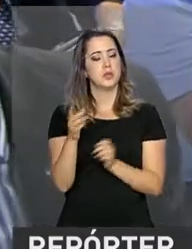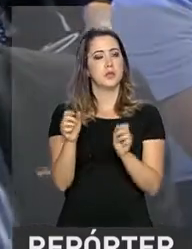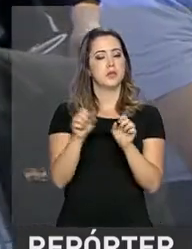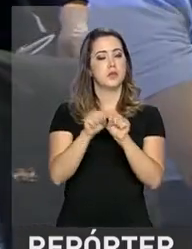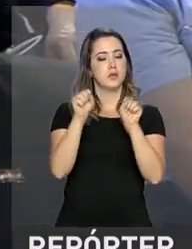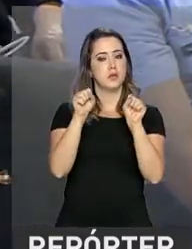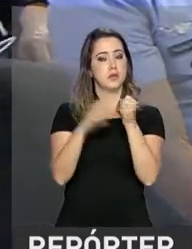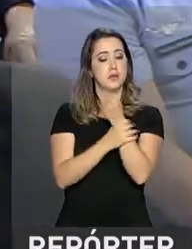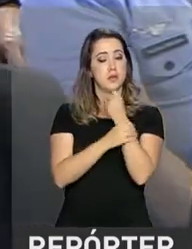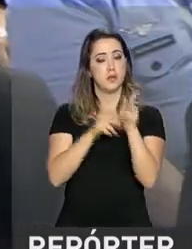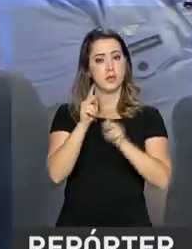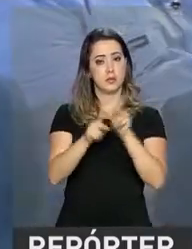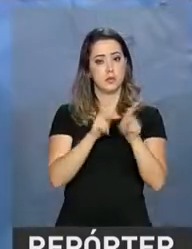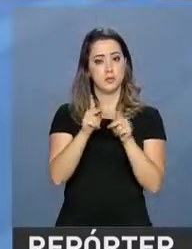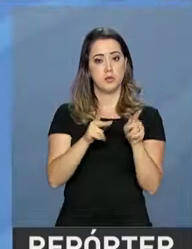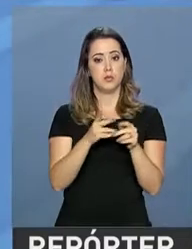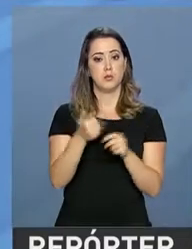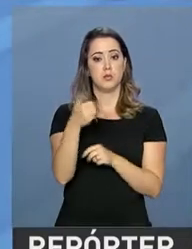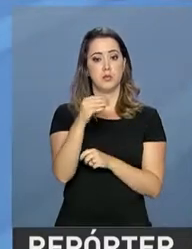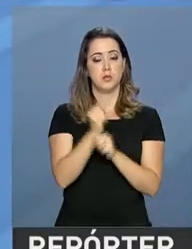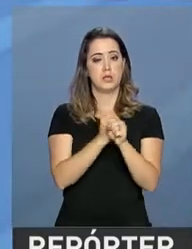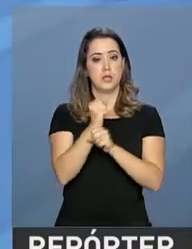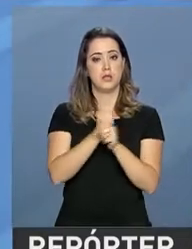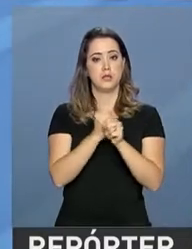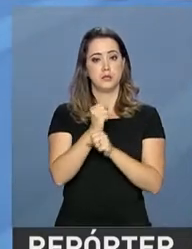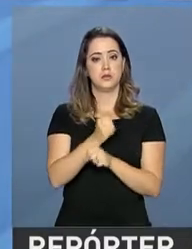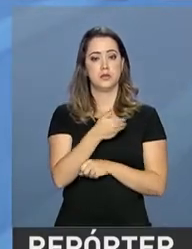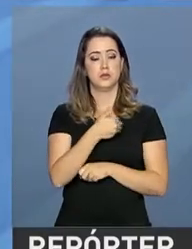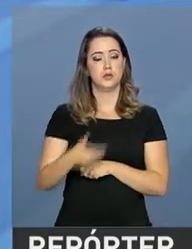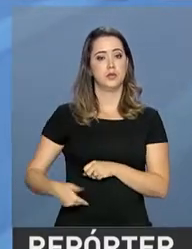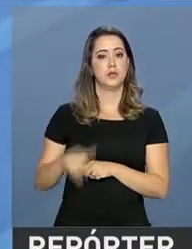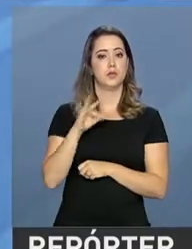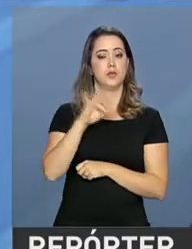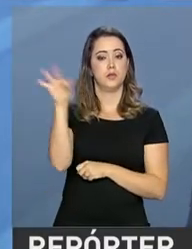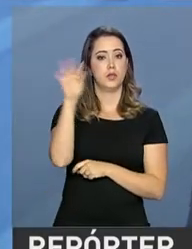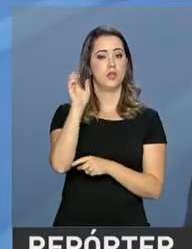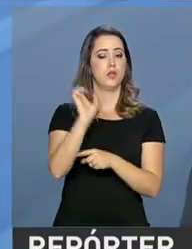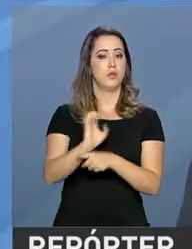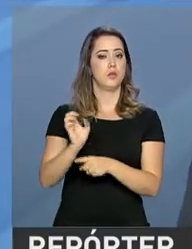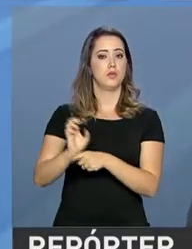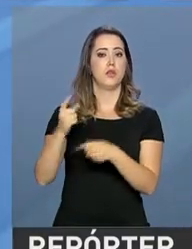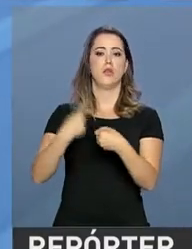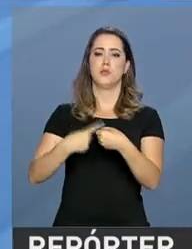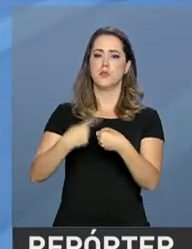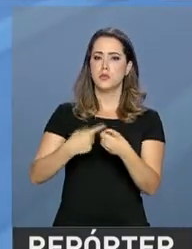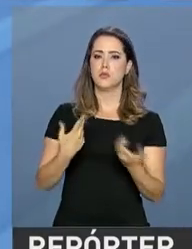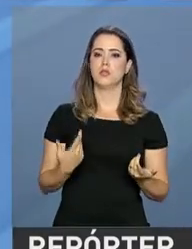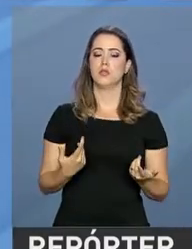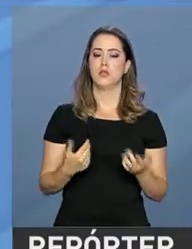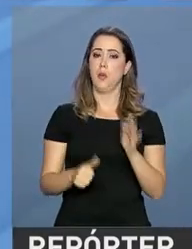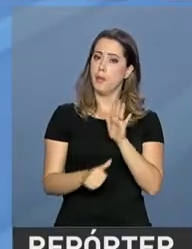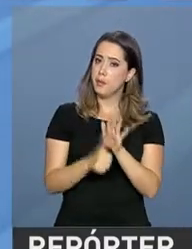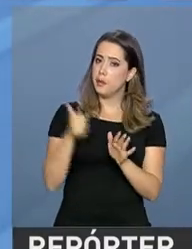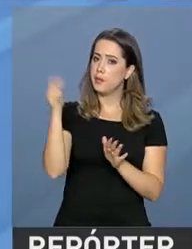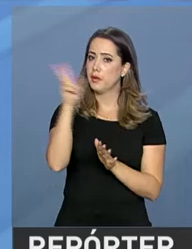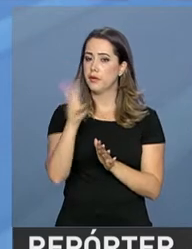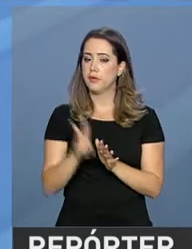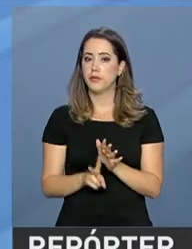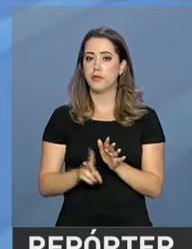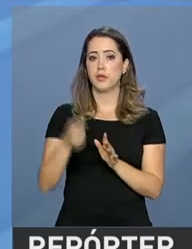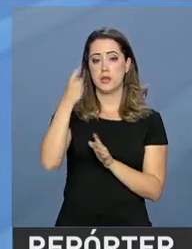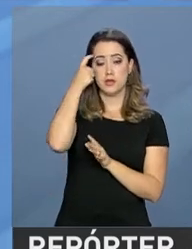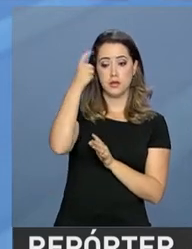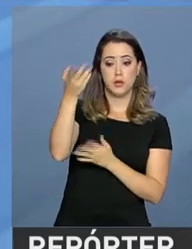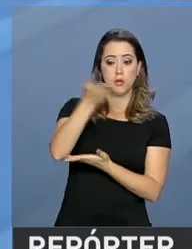de canal ou seja de 10 anos pela primeira vez união estados municípios e pela primeira vez a inteligência será entre integrada